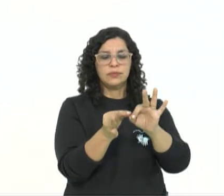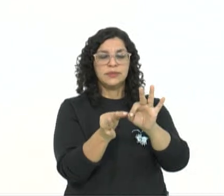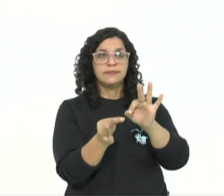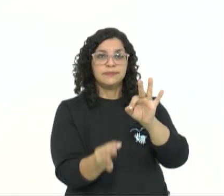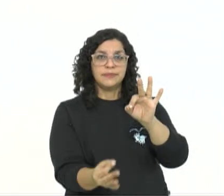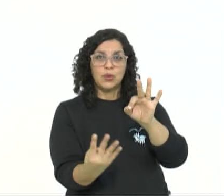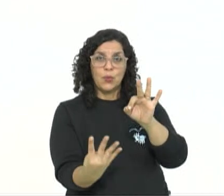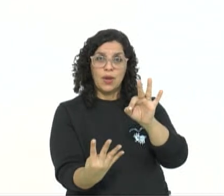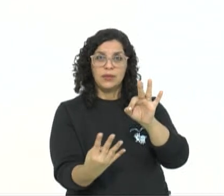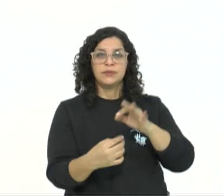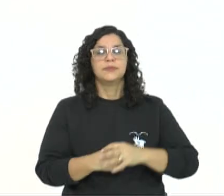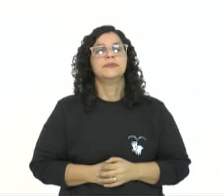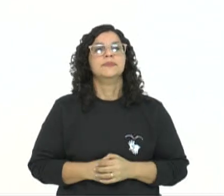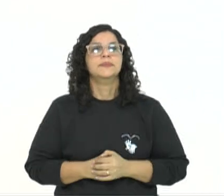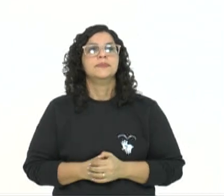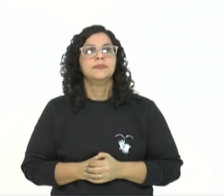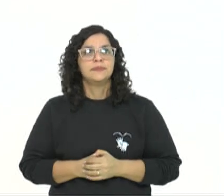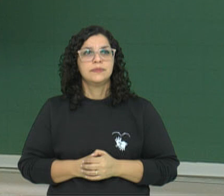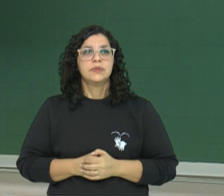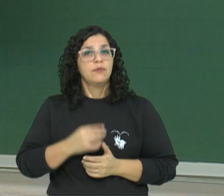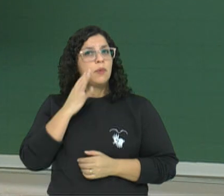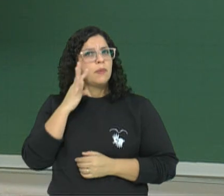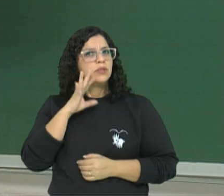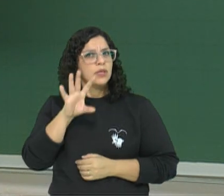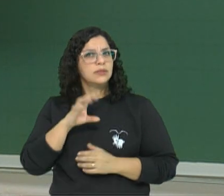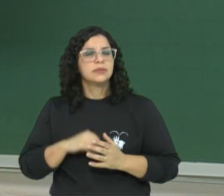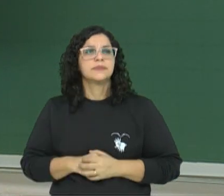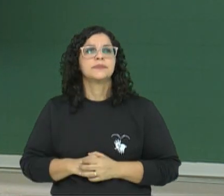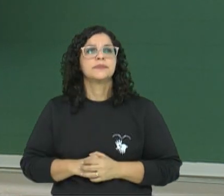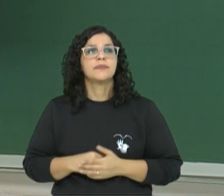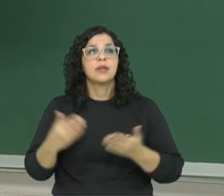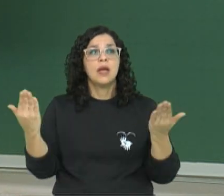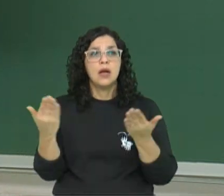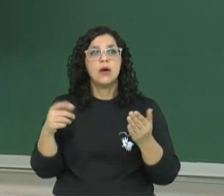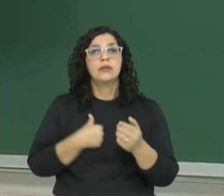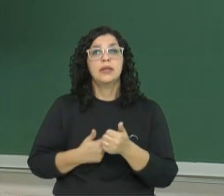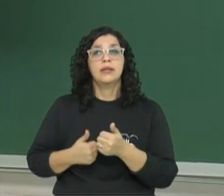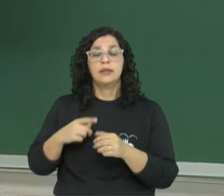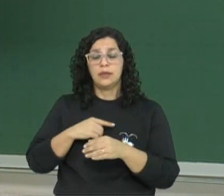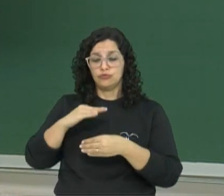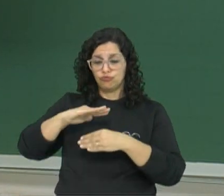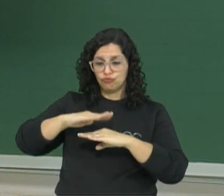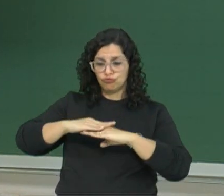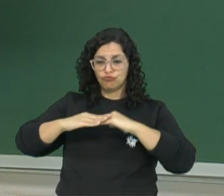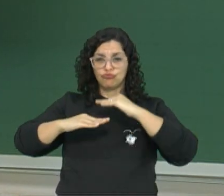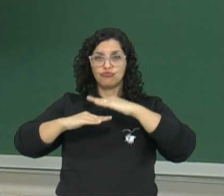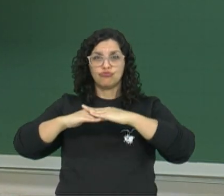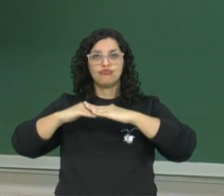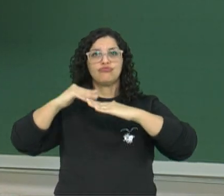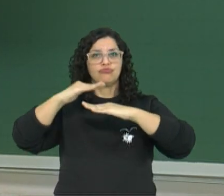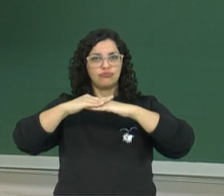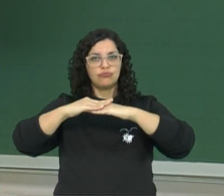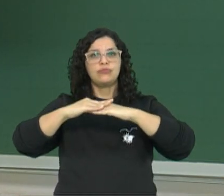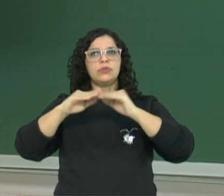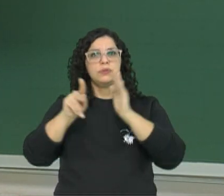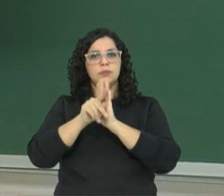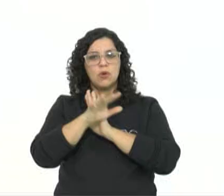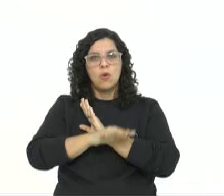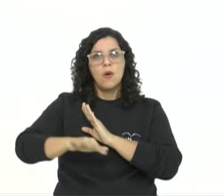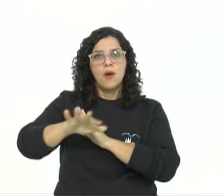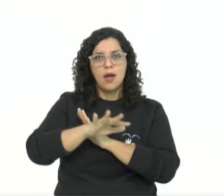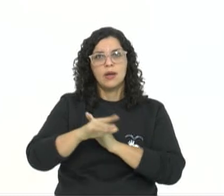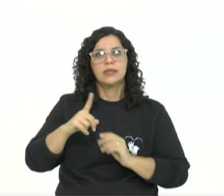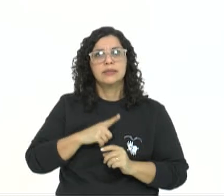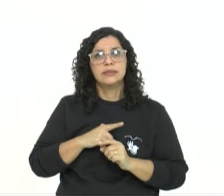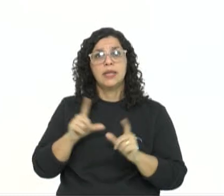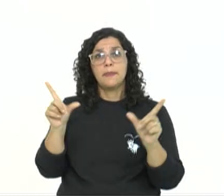largura e 4 centímetros de altura, para imaginar que ele está deitadinho. Apoiando-se esse tijolo em certo piso